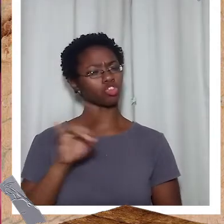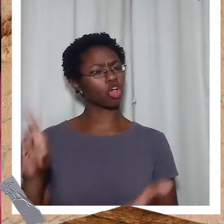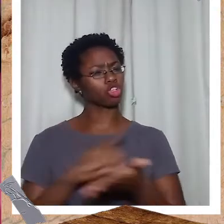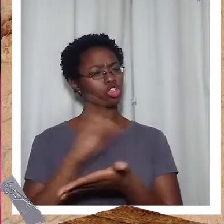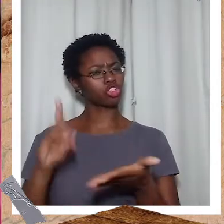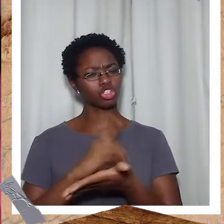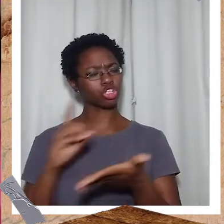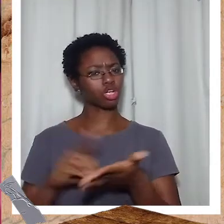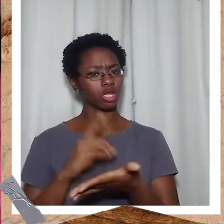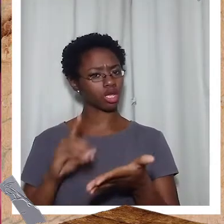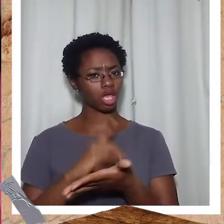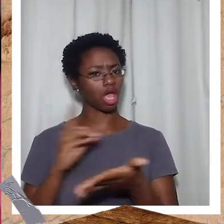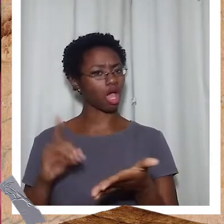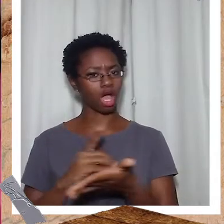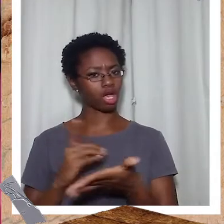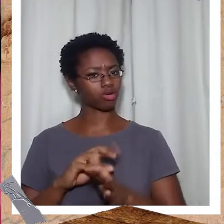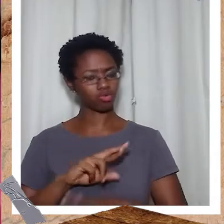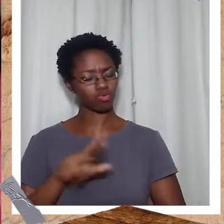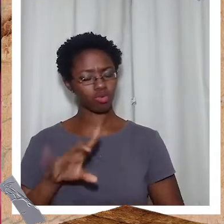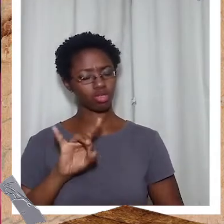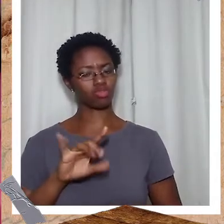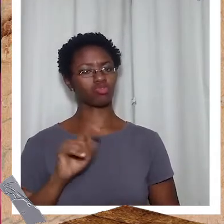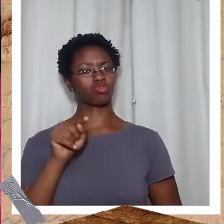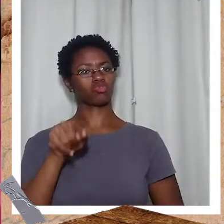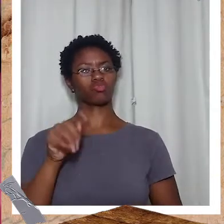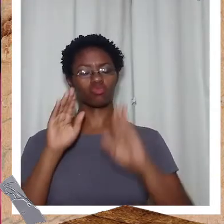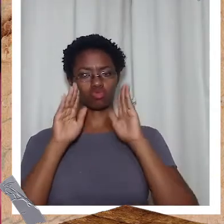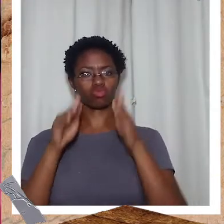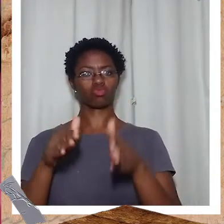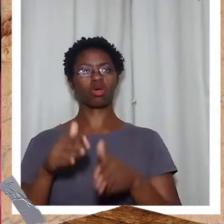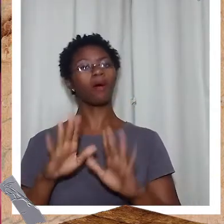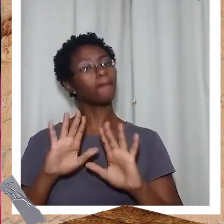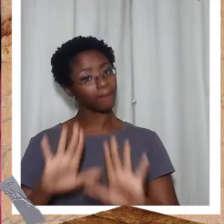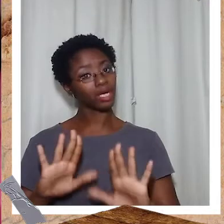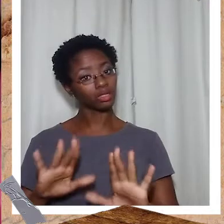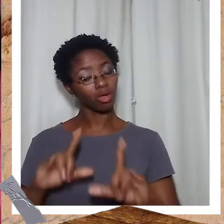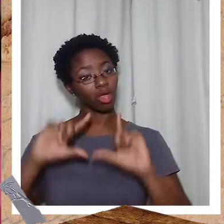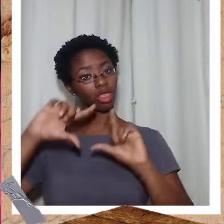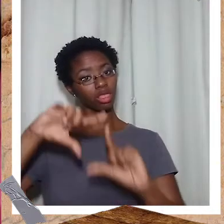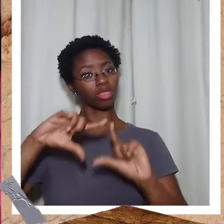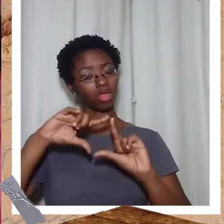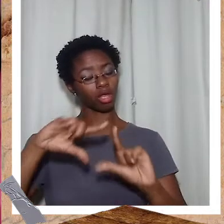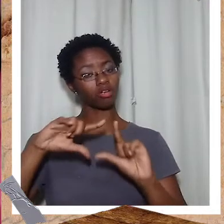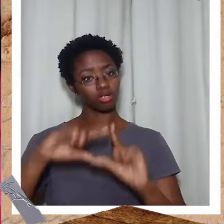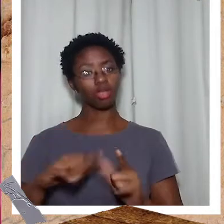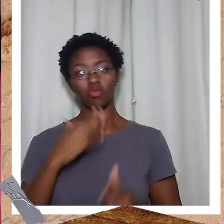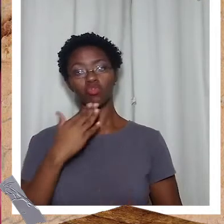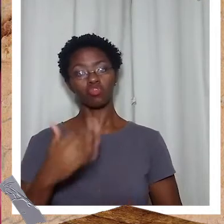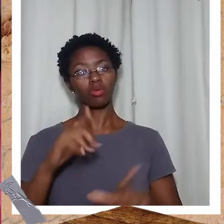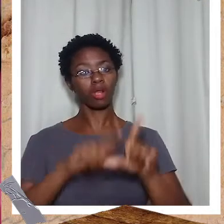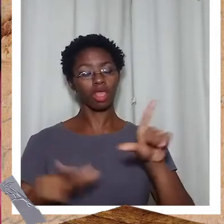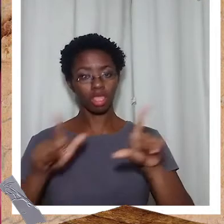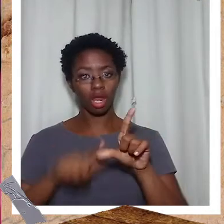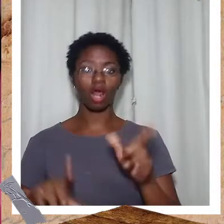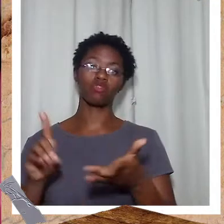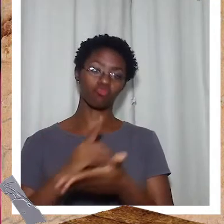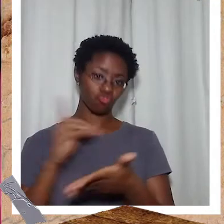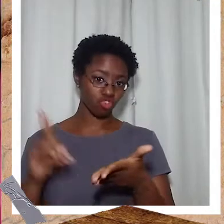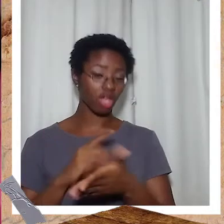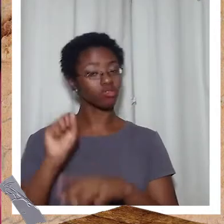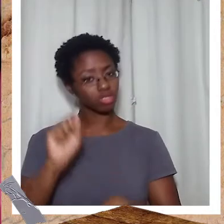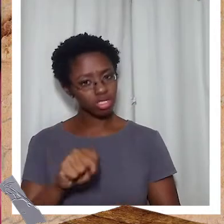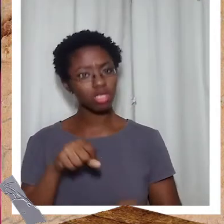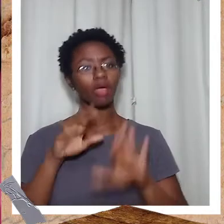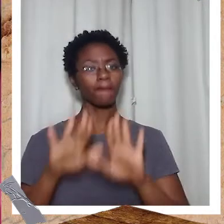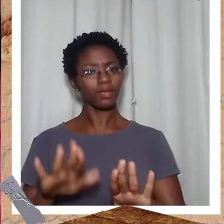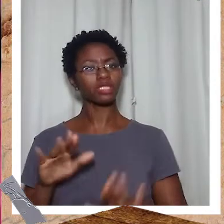mencionou, Marcelo, diários, há uma tradição, né, da escrita, uma tradição literária, um gênero literário que é o diário, mas a Carolina foi uma autora